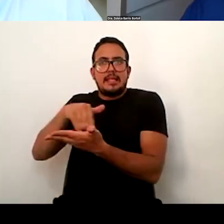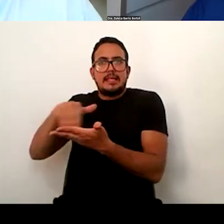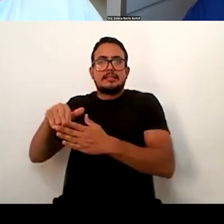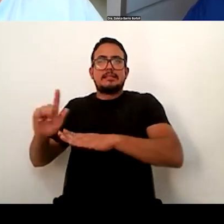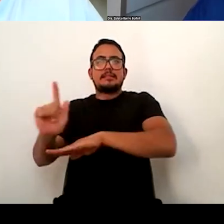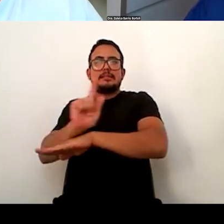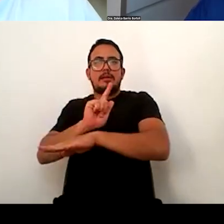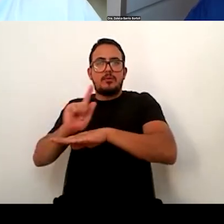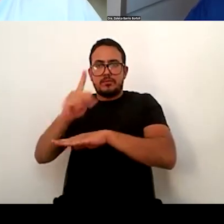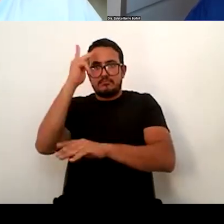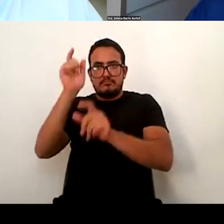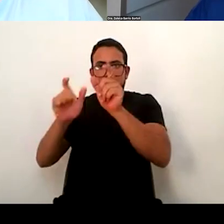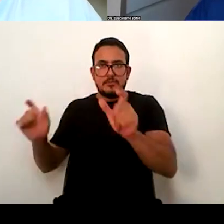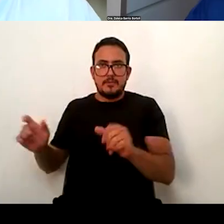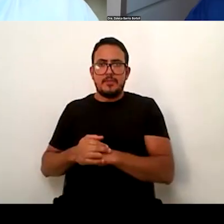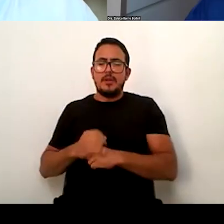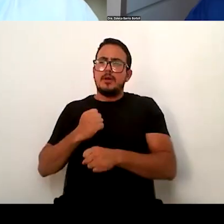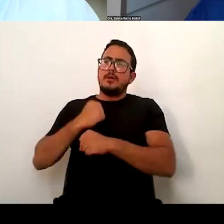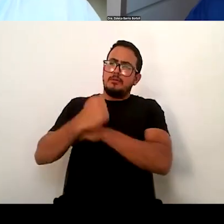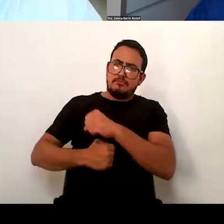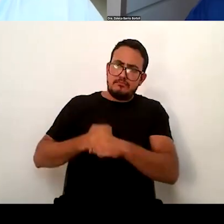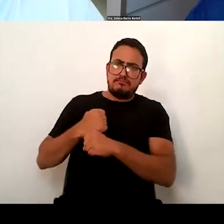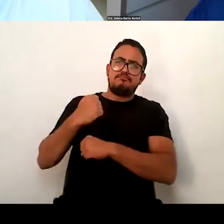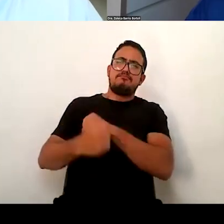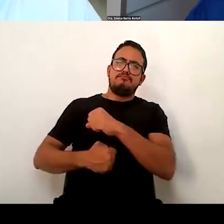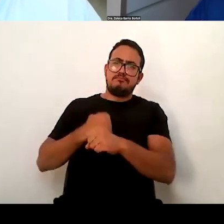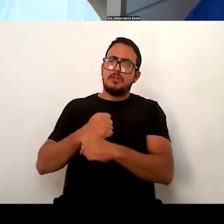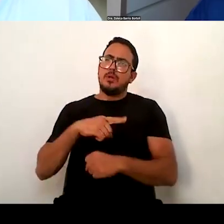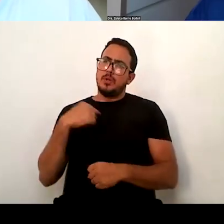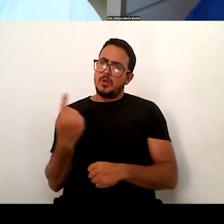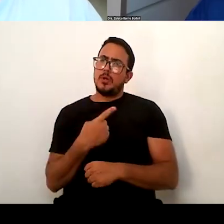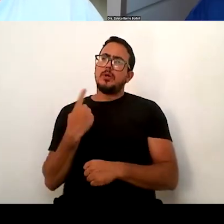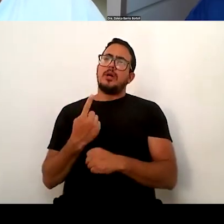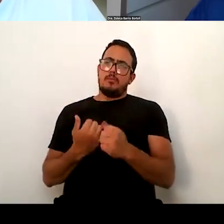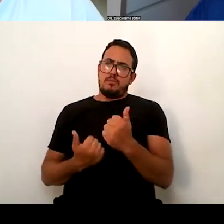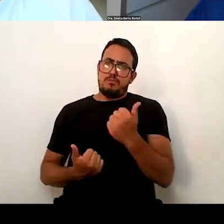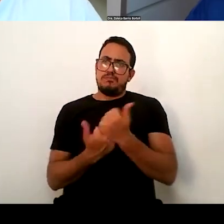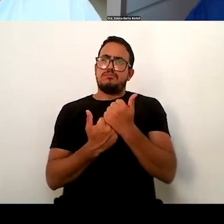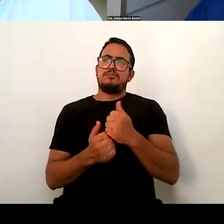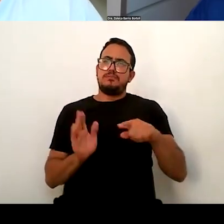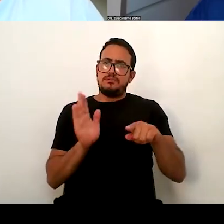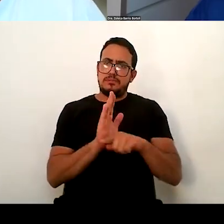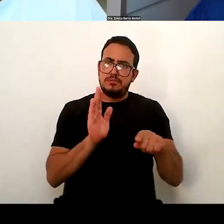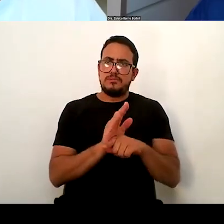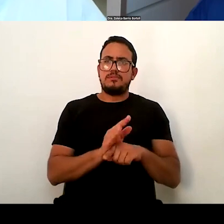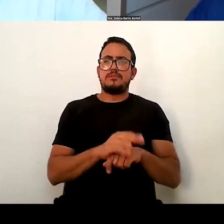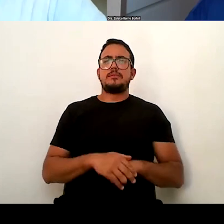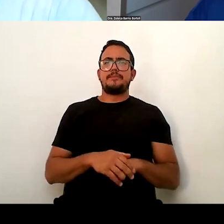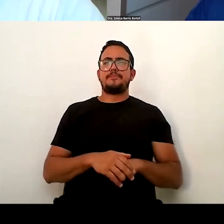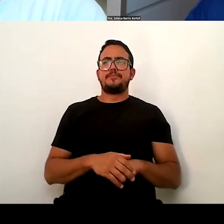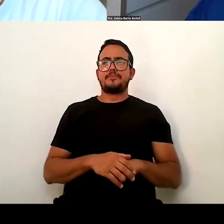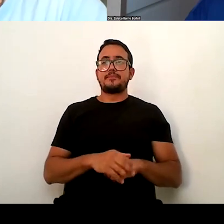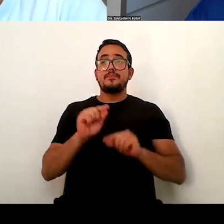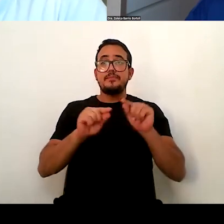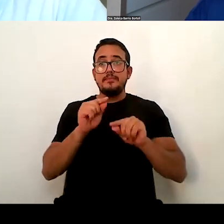nós apoiamos, né, essa ação e essa campanha preventiva do câncer de intestino, o Março Azul, que é promovido